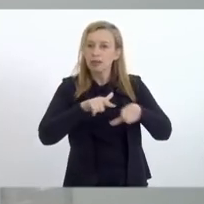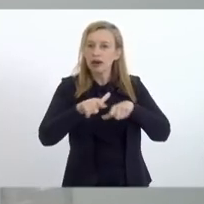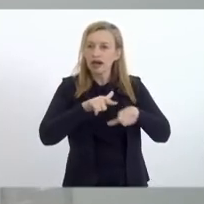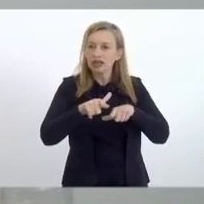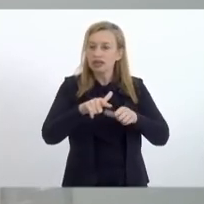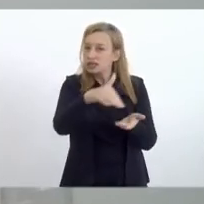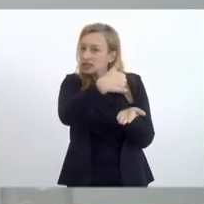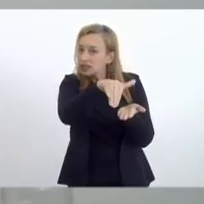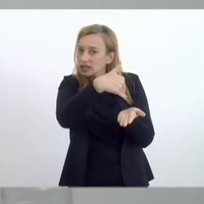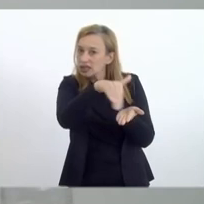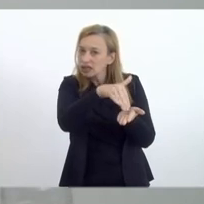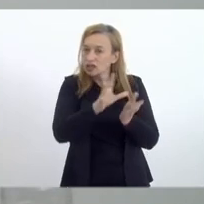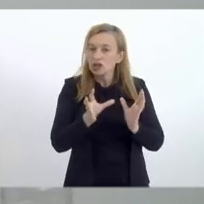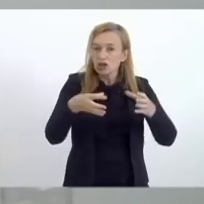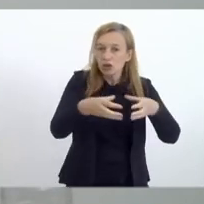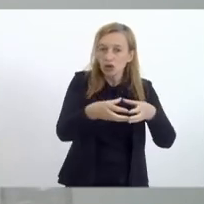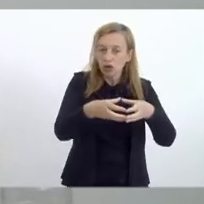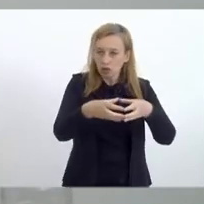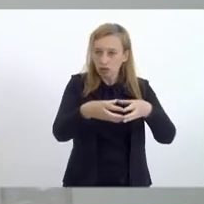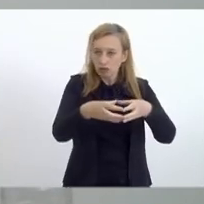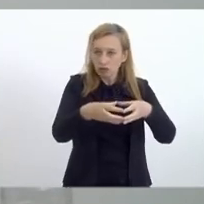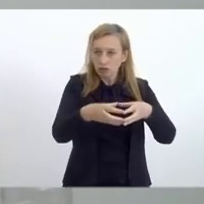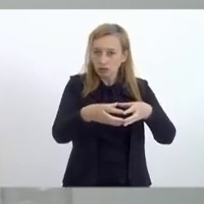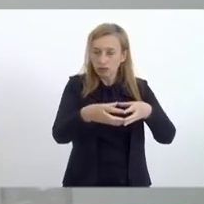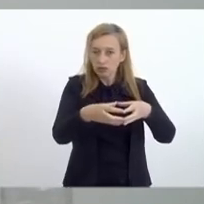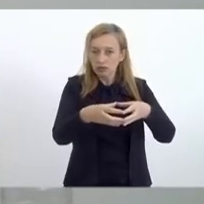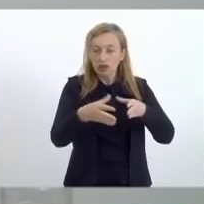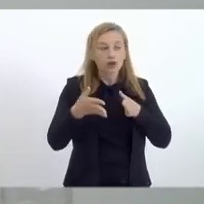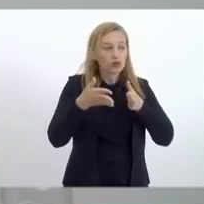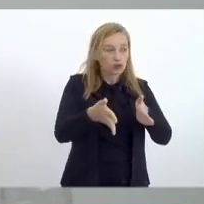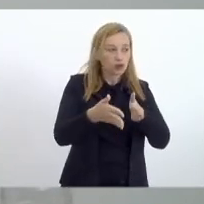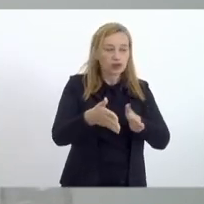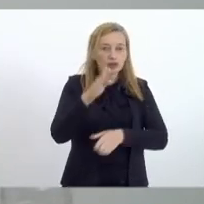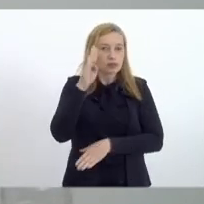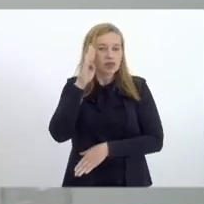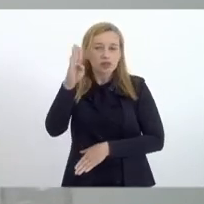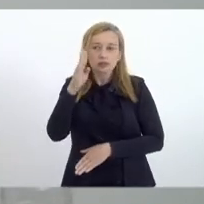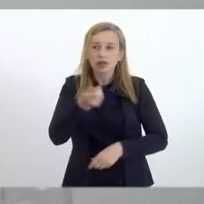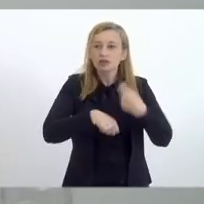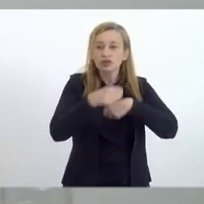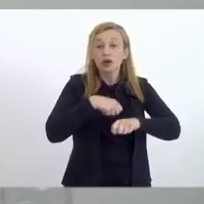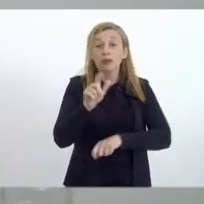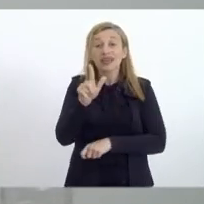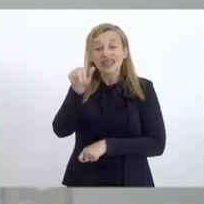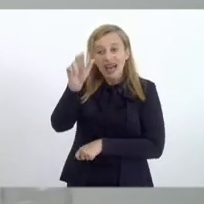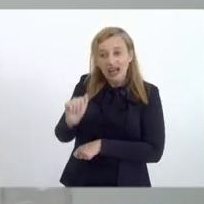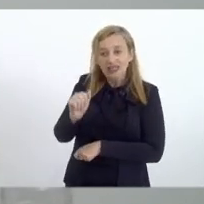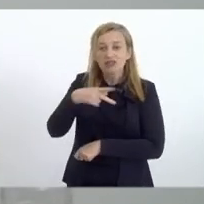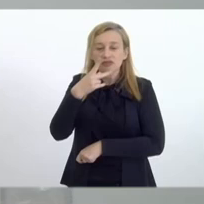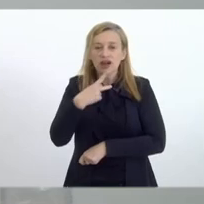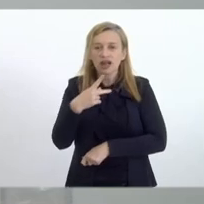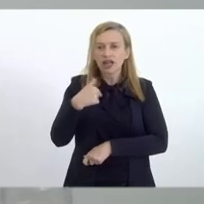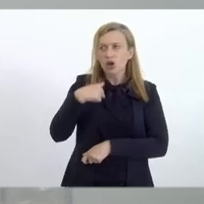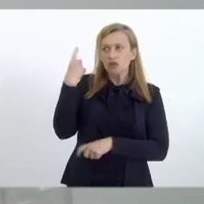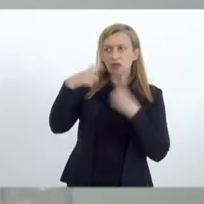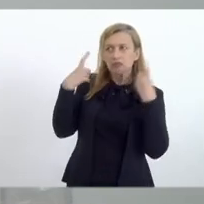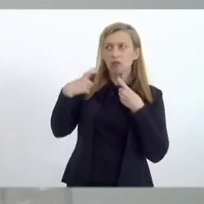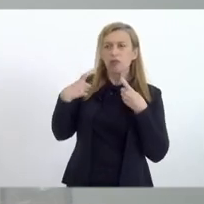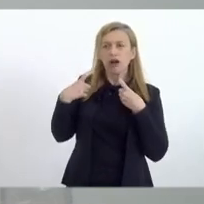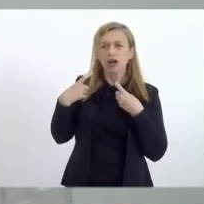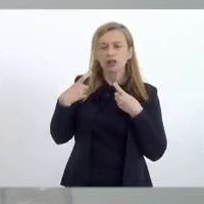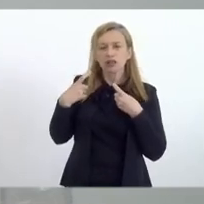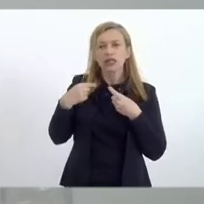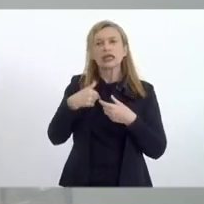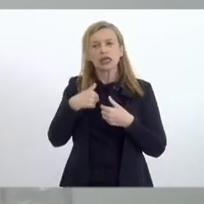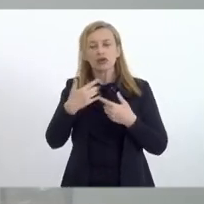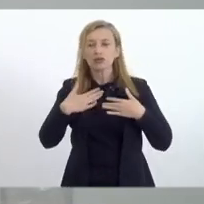nessas secretarias e órgãos do eixo central da administração, mas a Ana fala algo que me preocupa muito. E